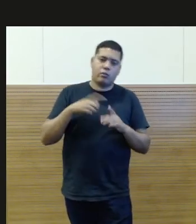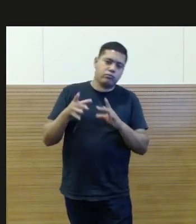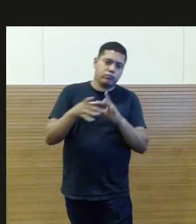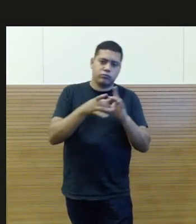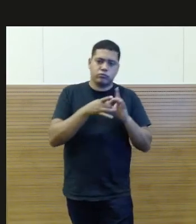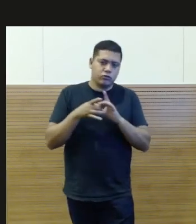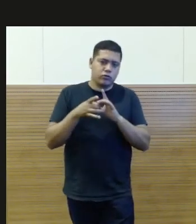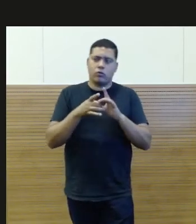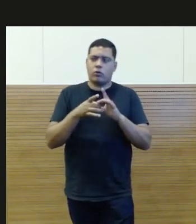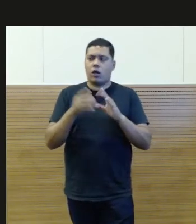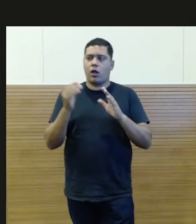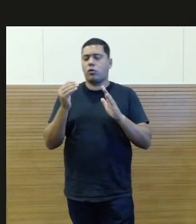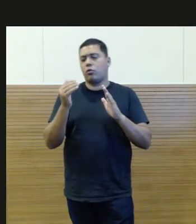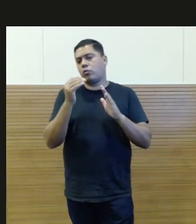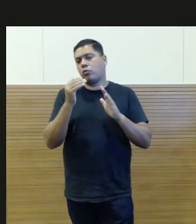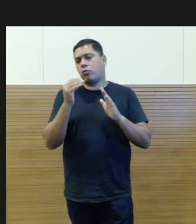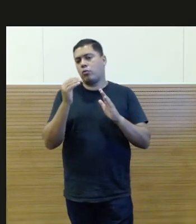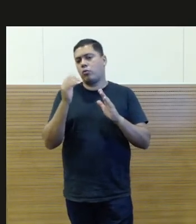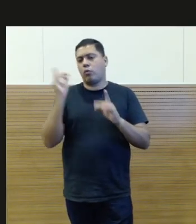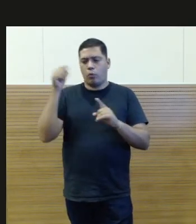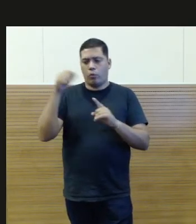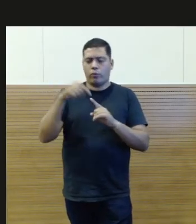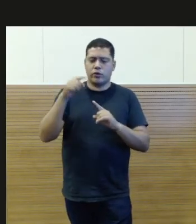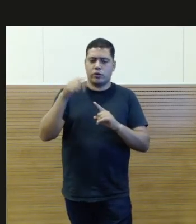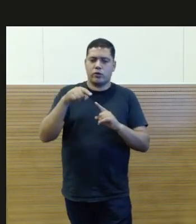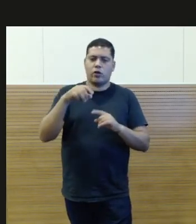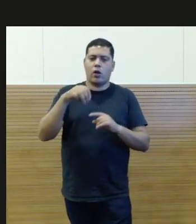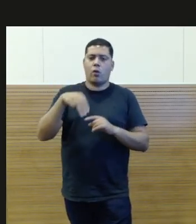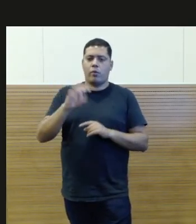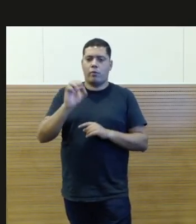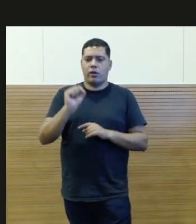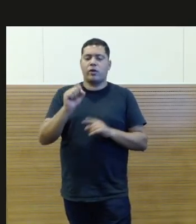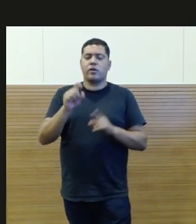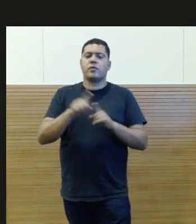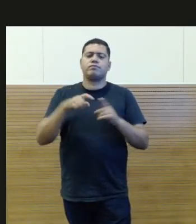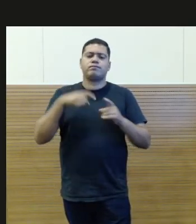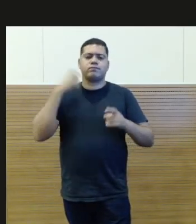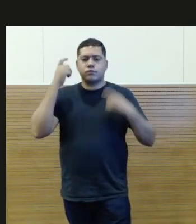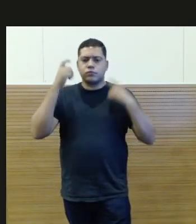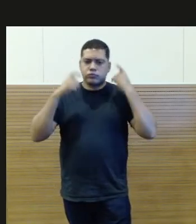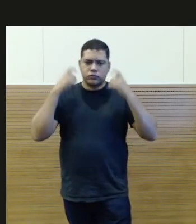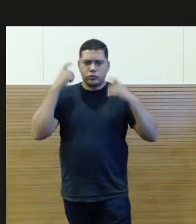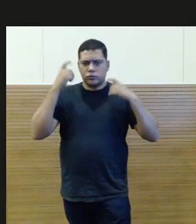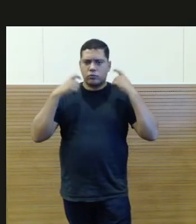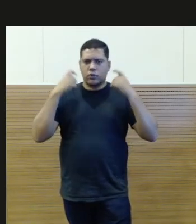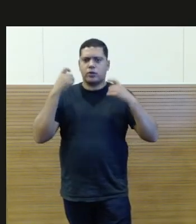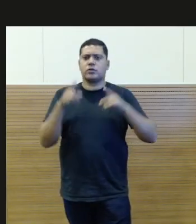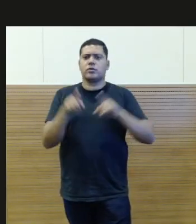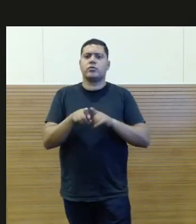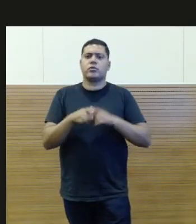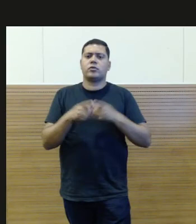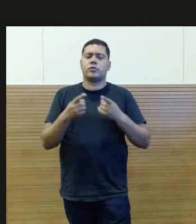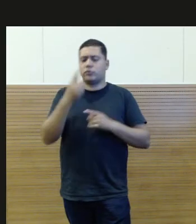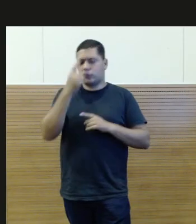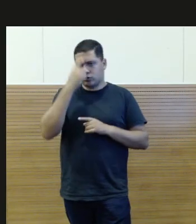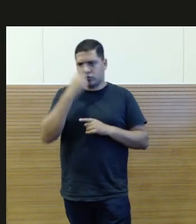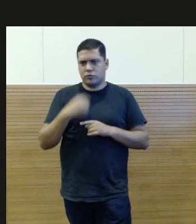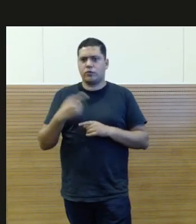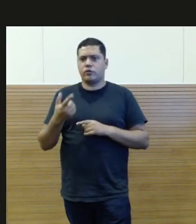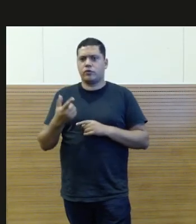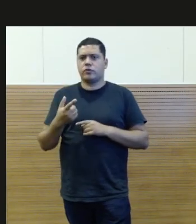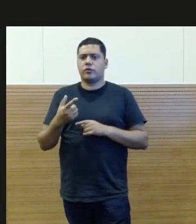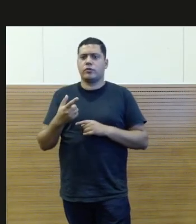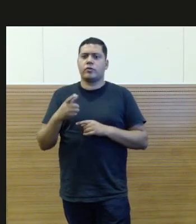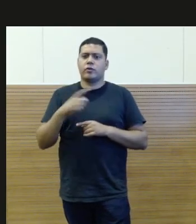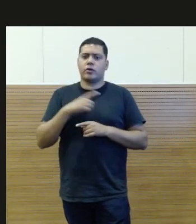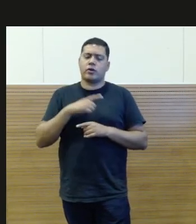com as metas da Organização Mundial da Saúde. E, além disso, a preocupação, e também o perfil de nutrientes da OPAS traz